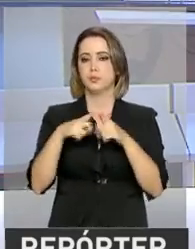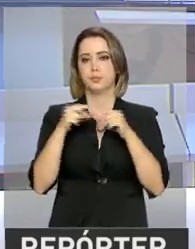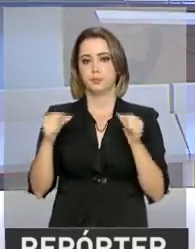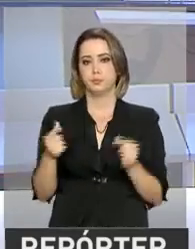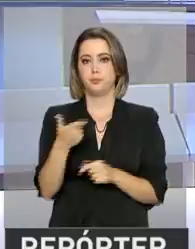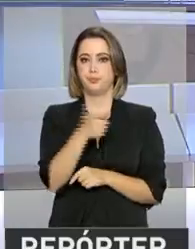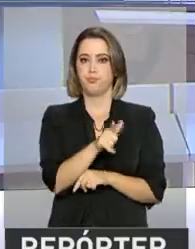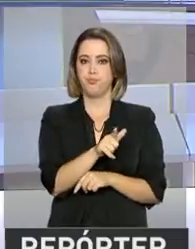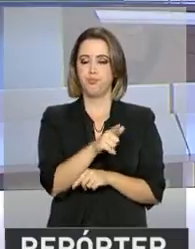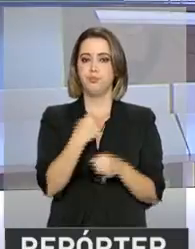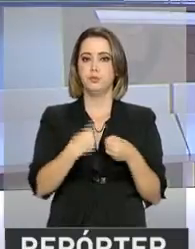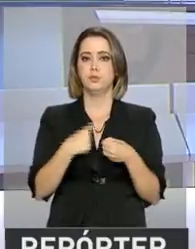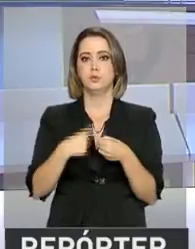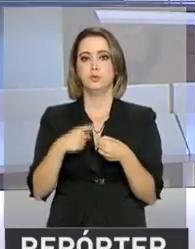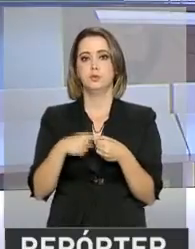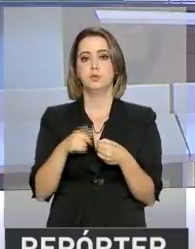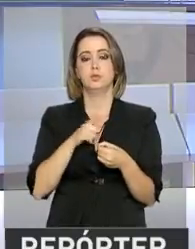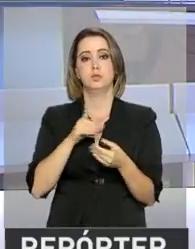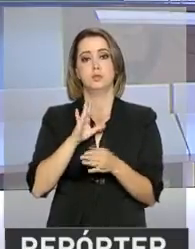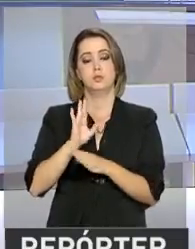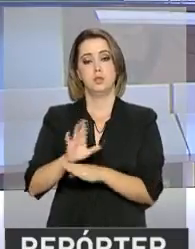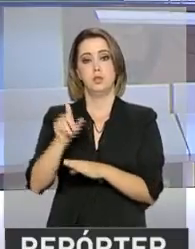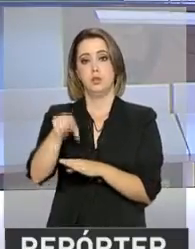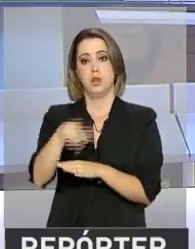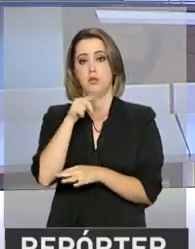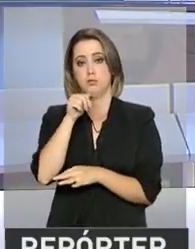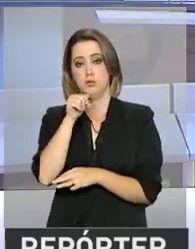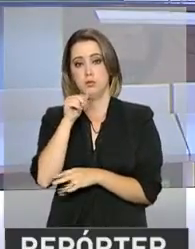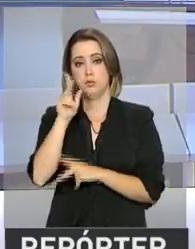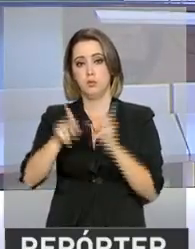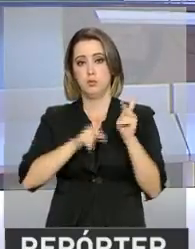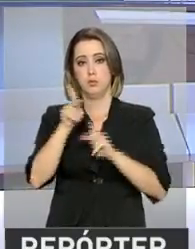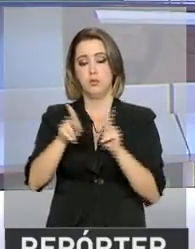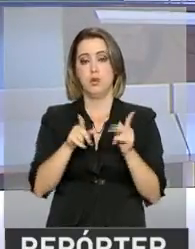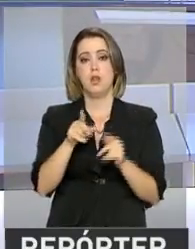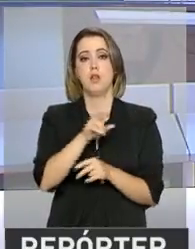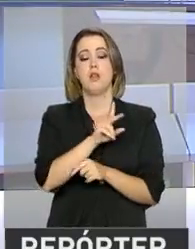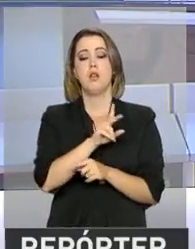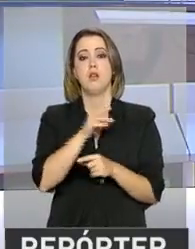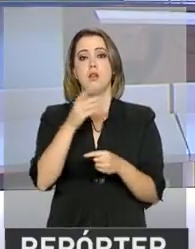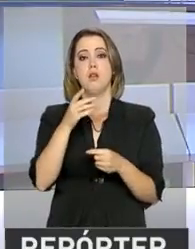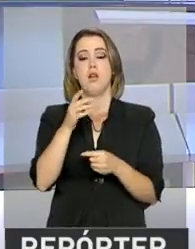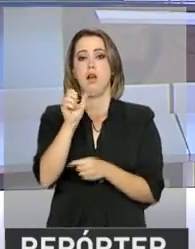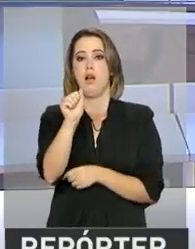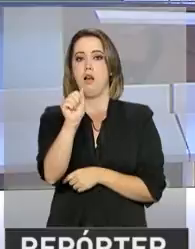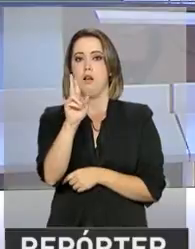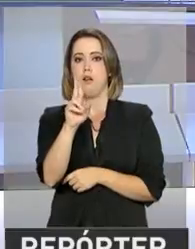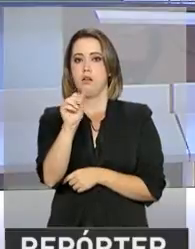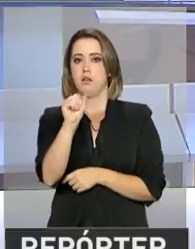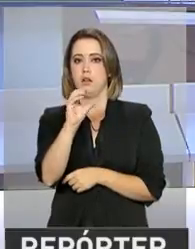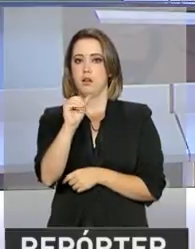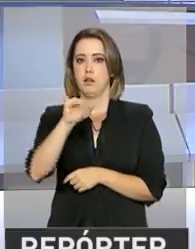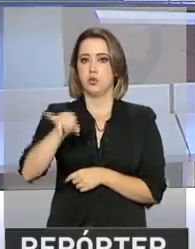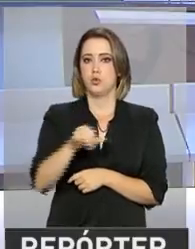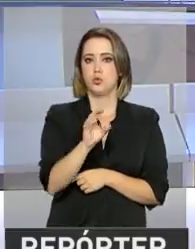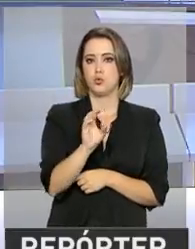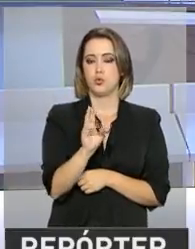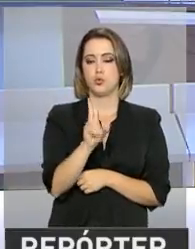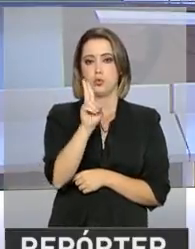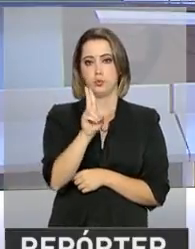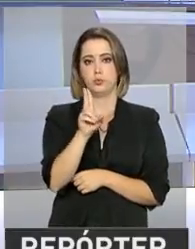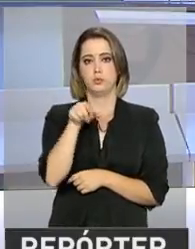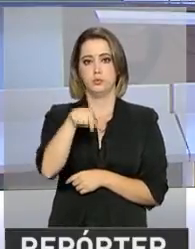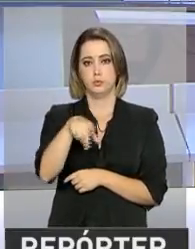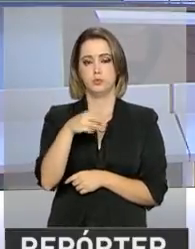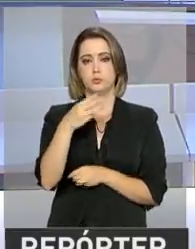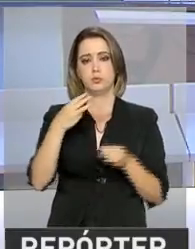que recebeu recursos para garantir o abastecimento de água à população foi a aracaju o ministério da integração nacional liberou